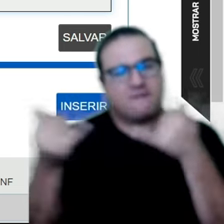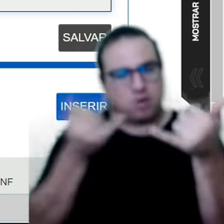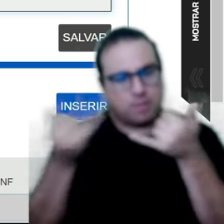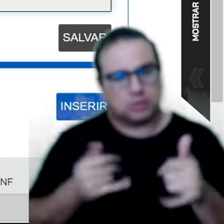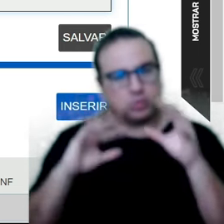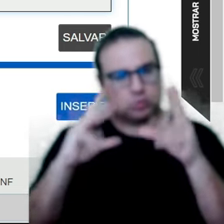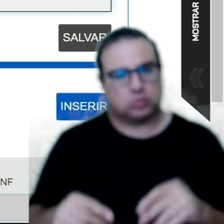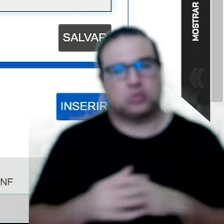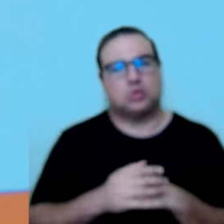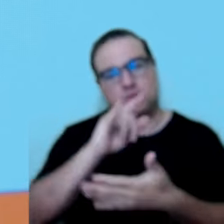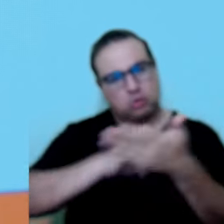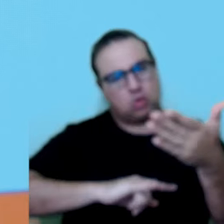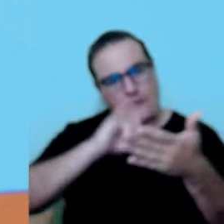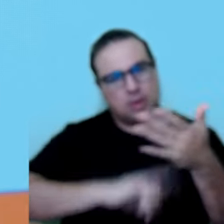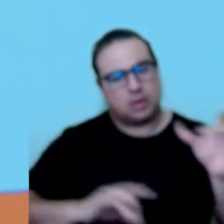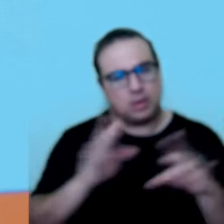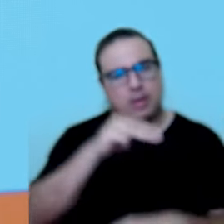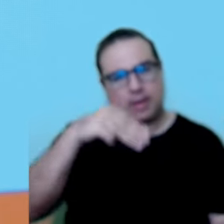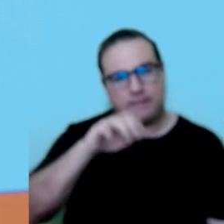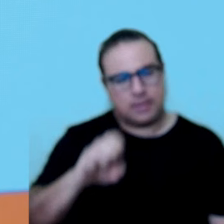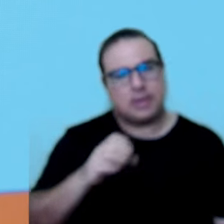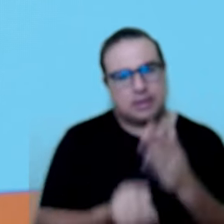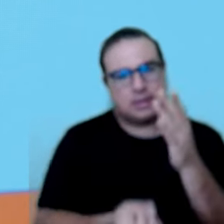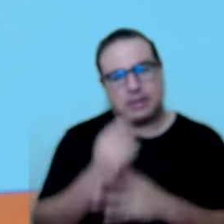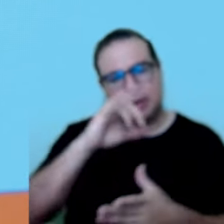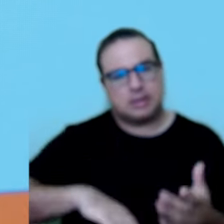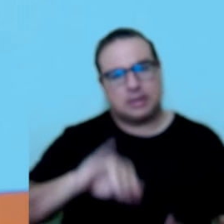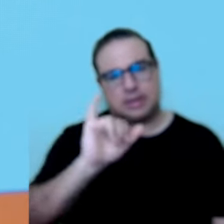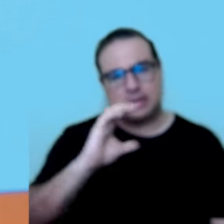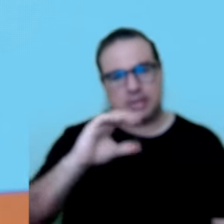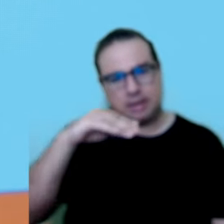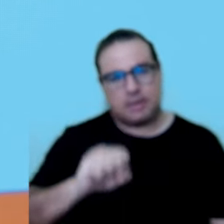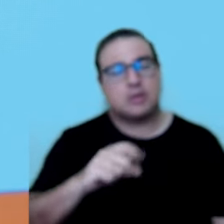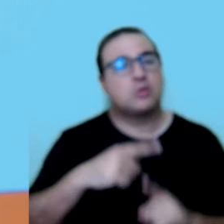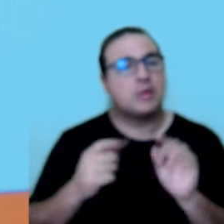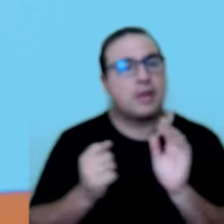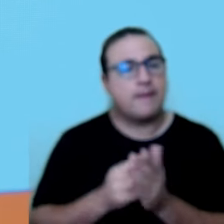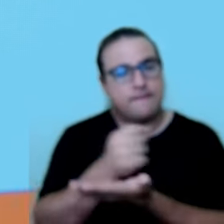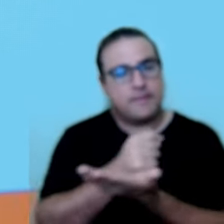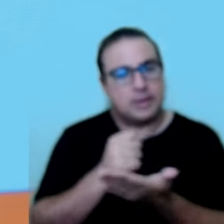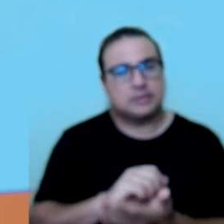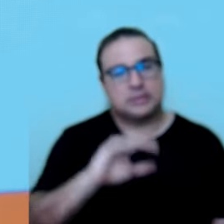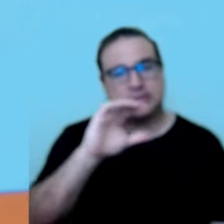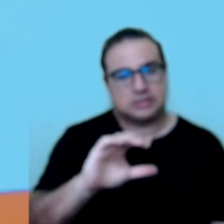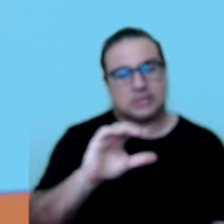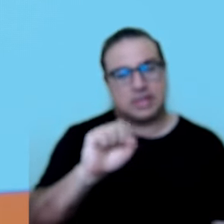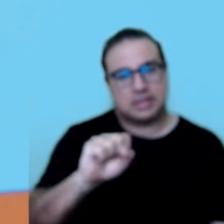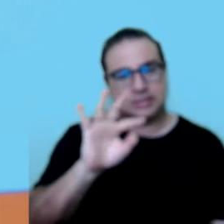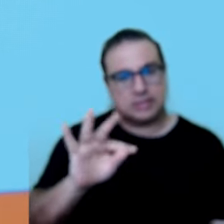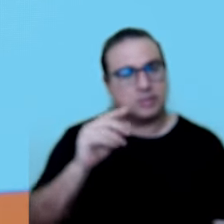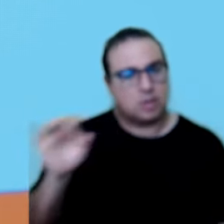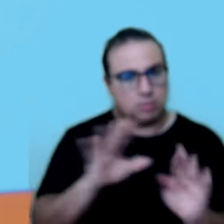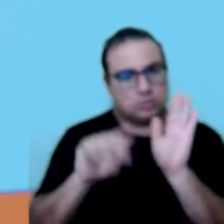as informações documento emitido por me não gera crédito de cms baseado no quê no CST que foi colocado lá